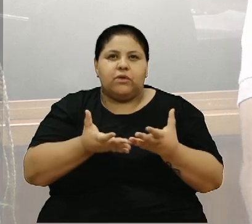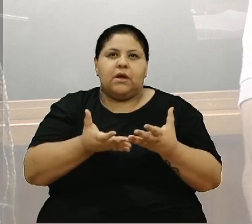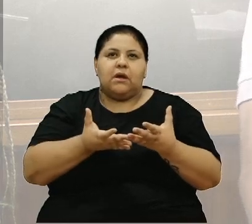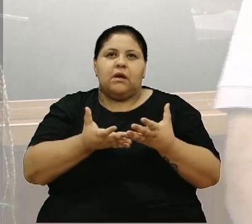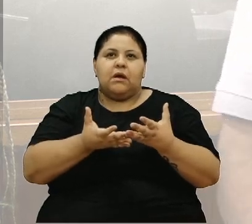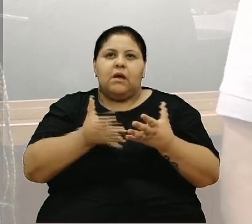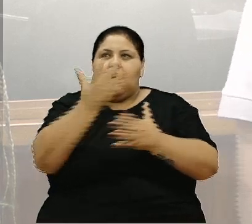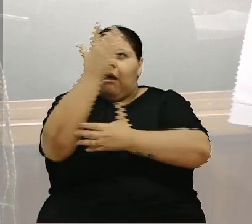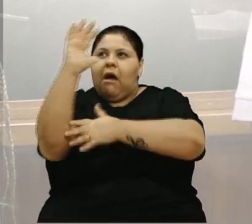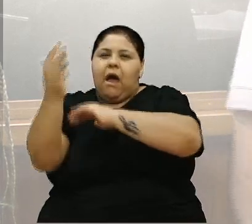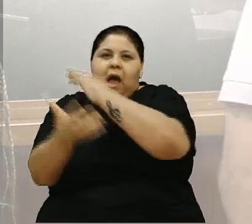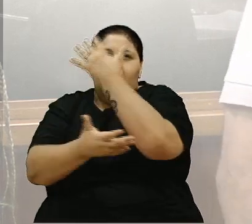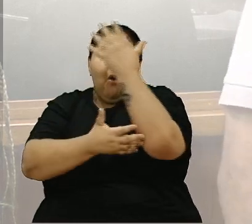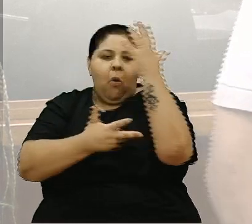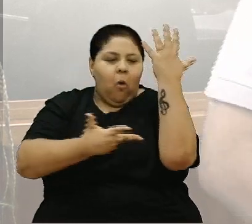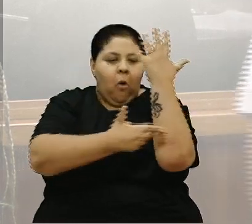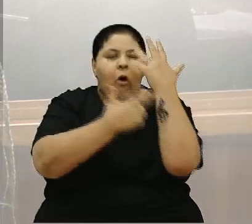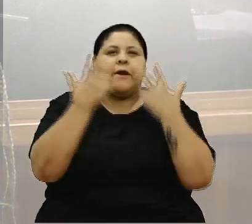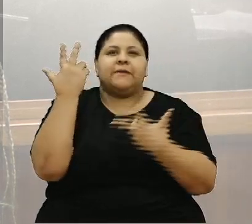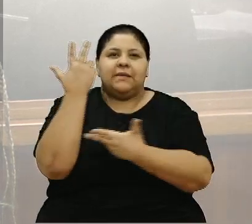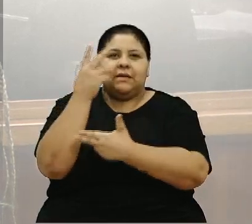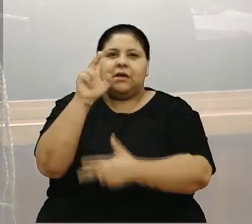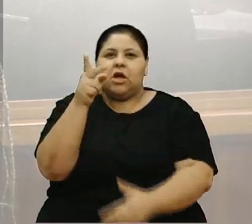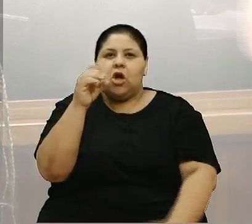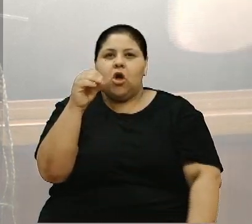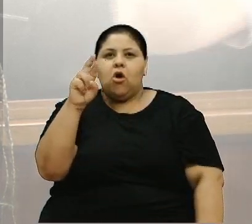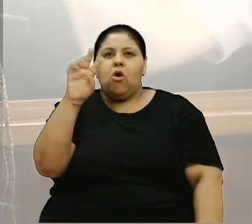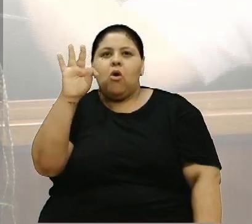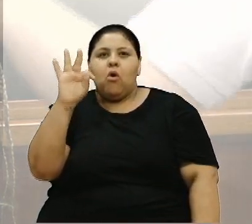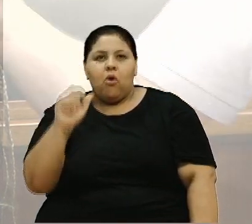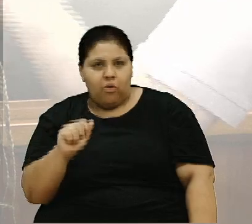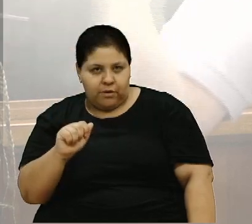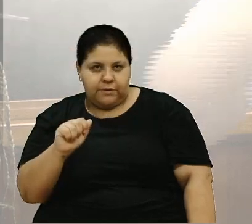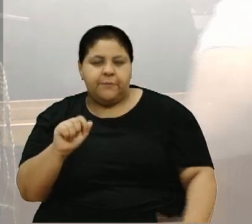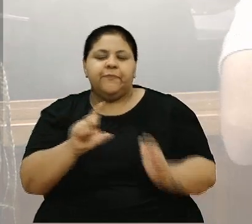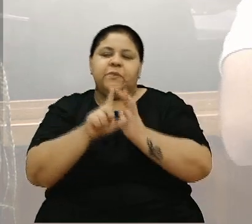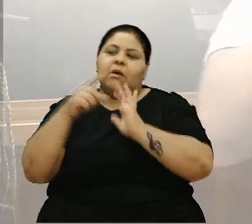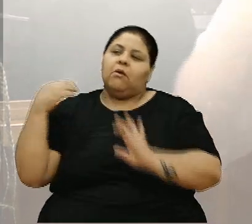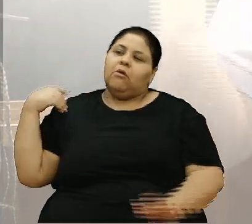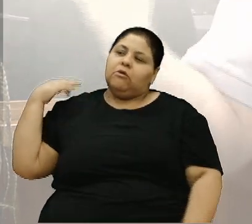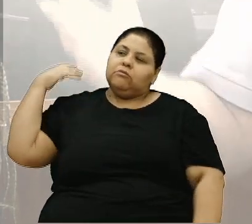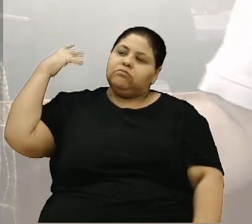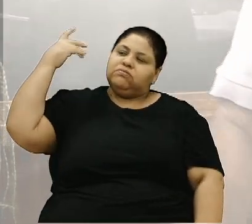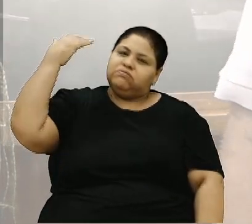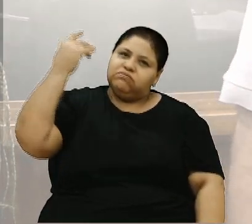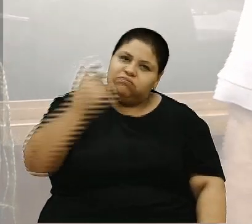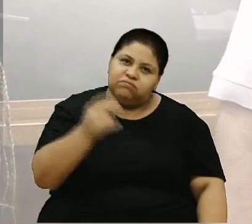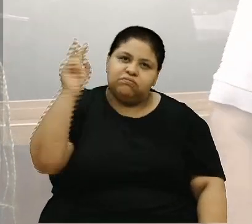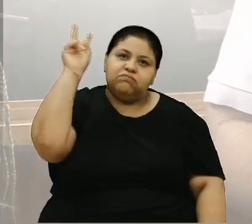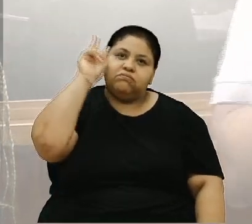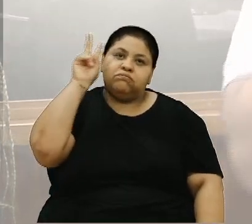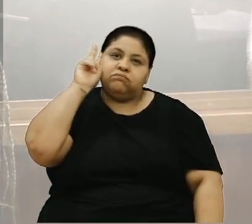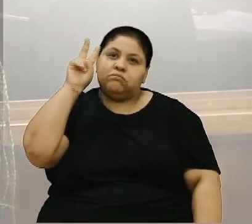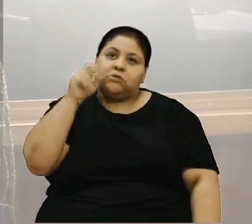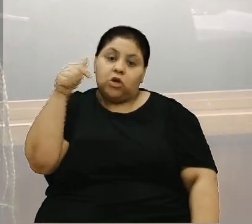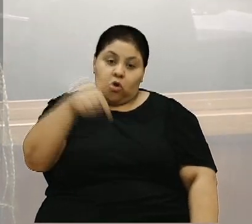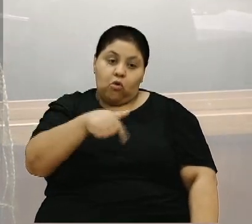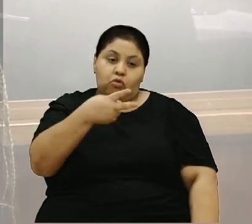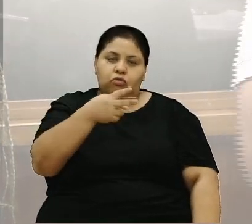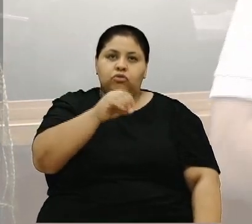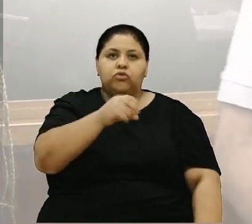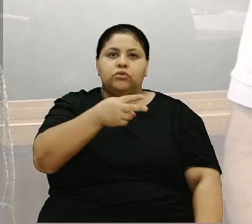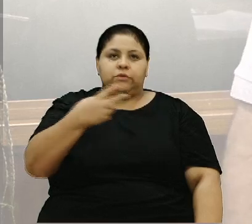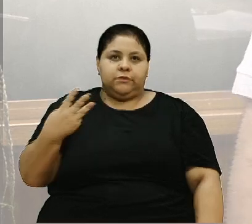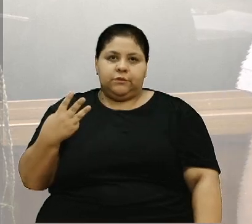importante destacar. Ao mesmo tempo, passado toda a história, né, e chegando em 2024, o ano que vem temos